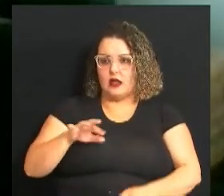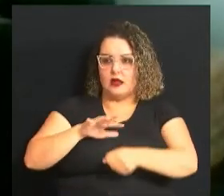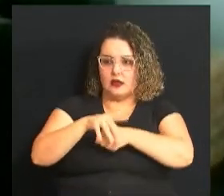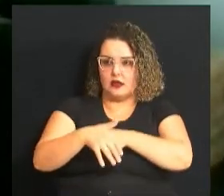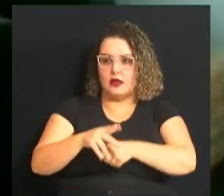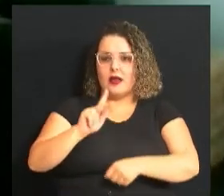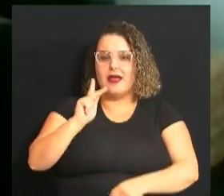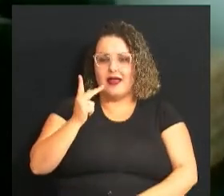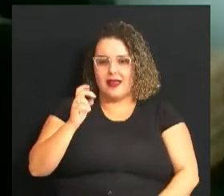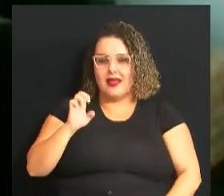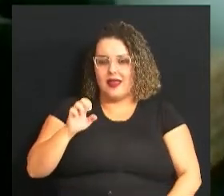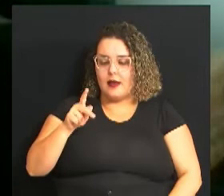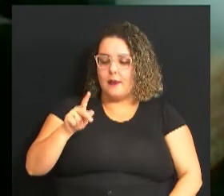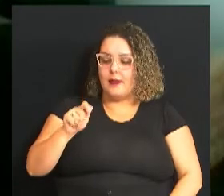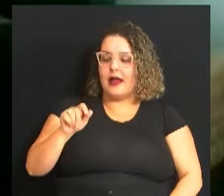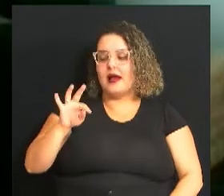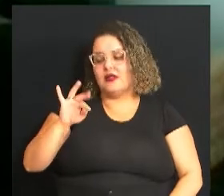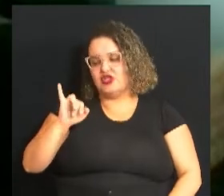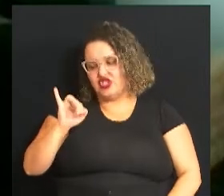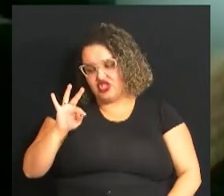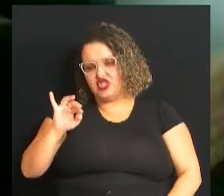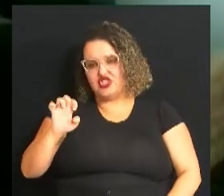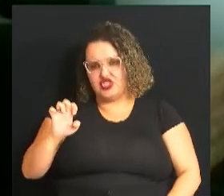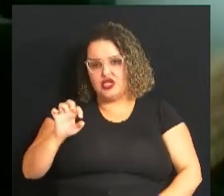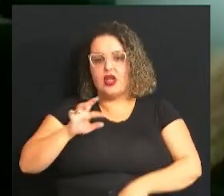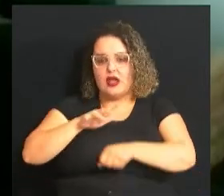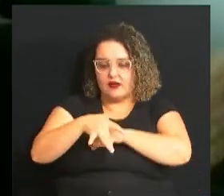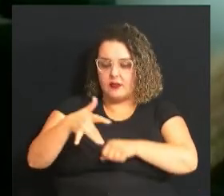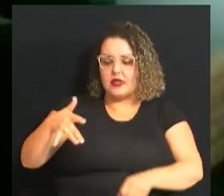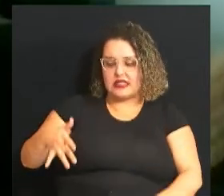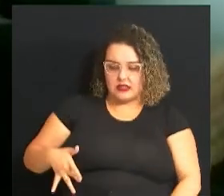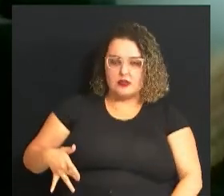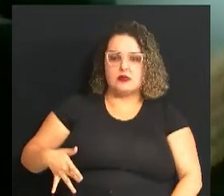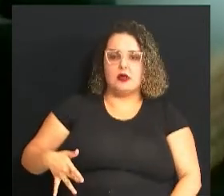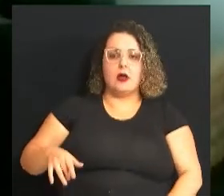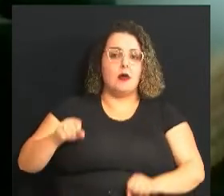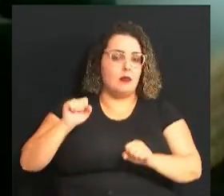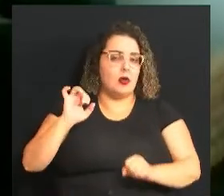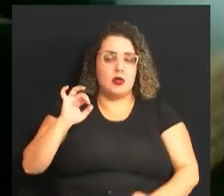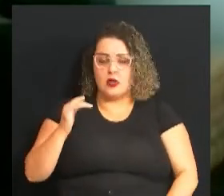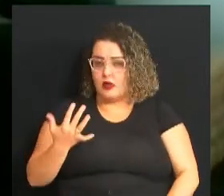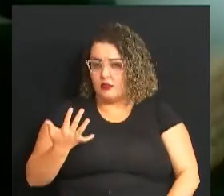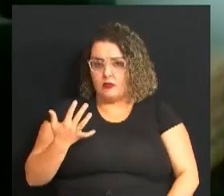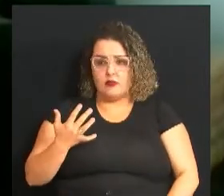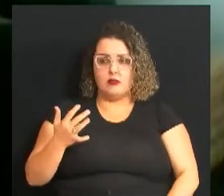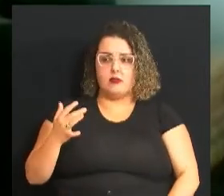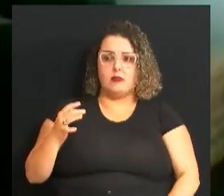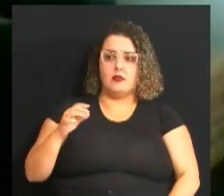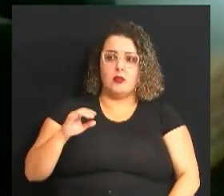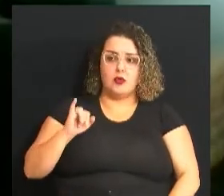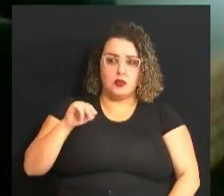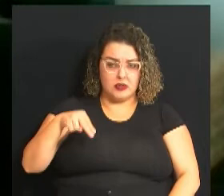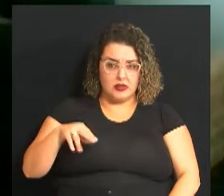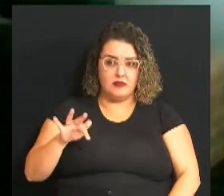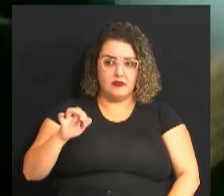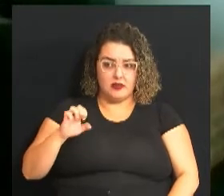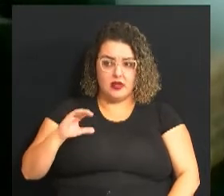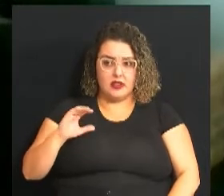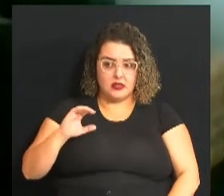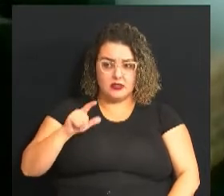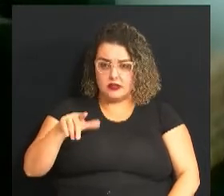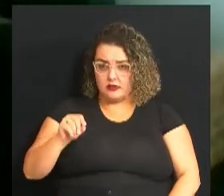uma inflamação do fígado. Uma inflamação do fígado pode acontecer por infecção, aqui a gente citou um monte